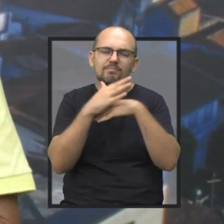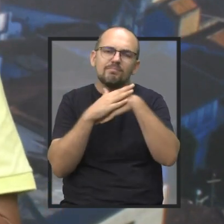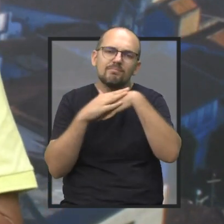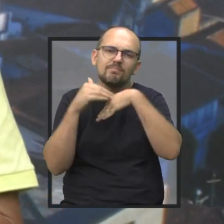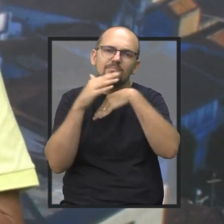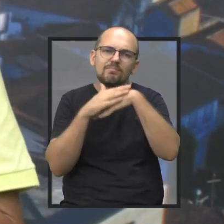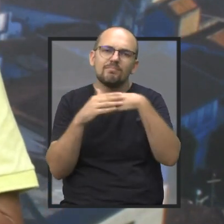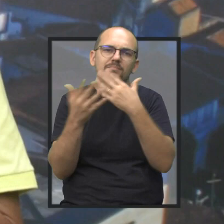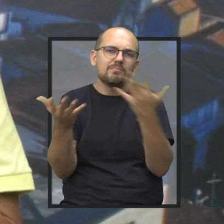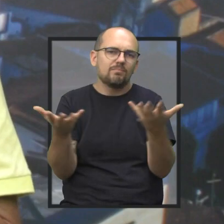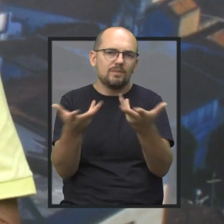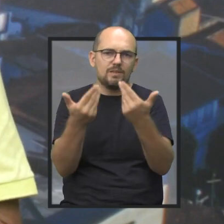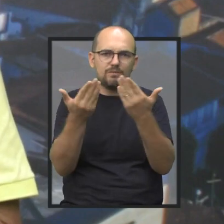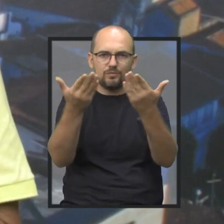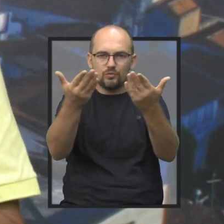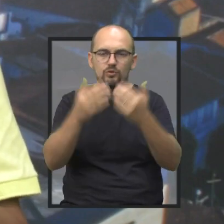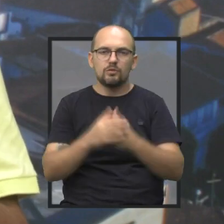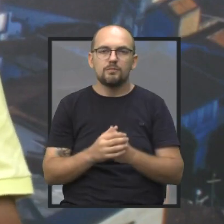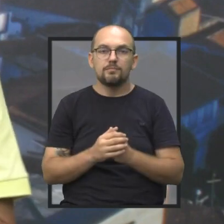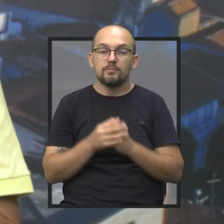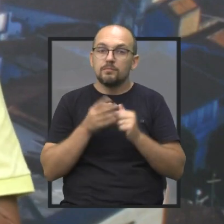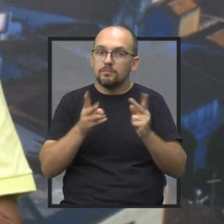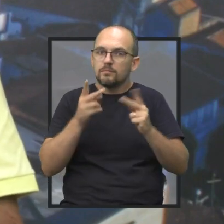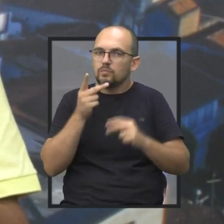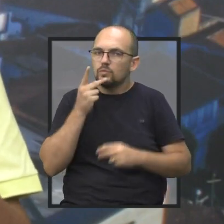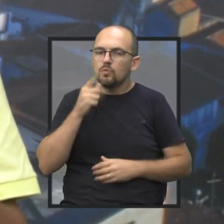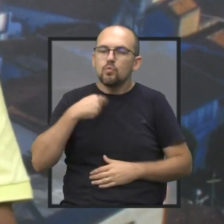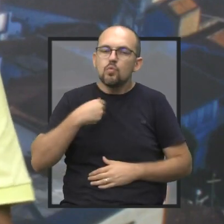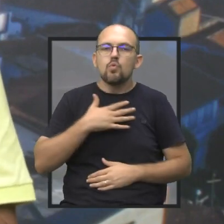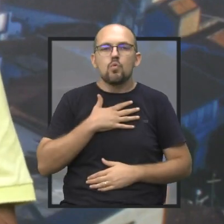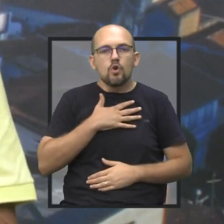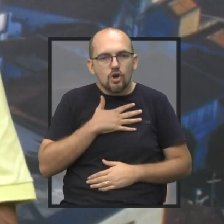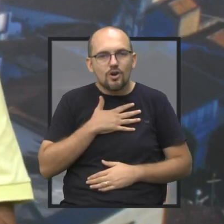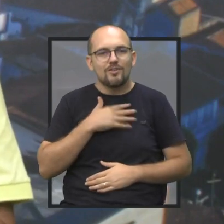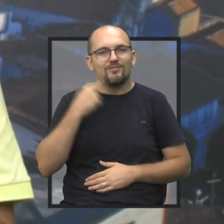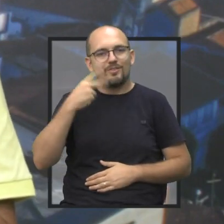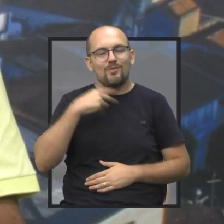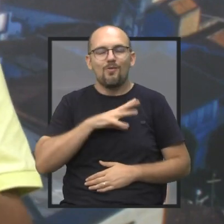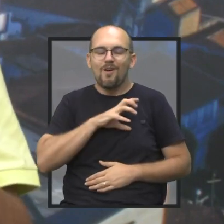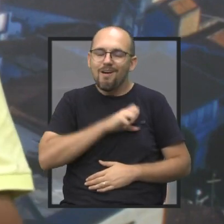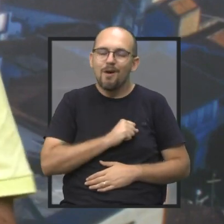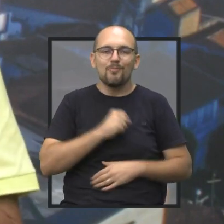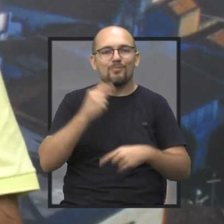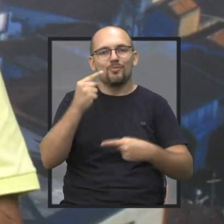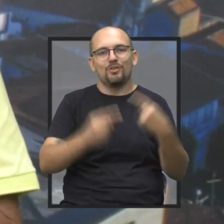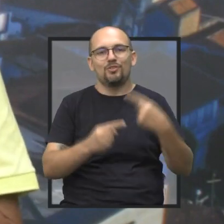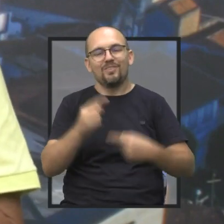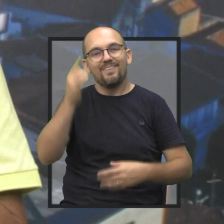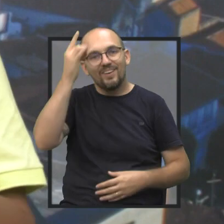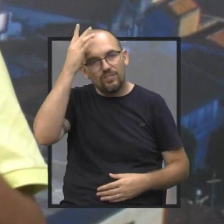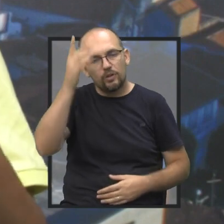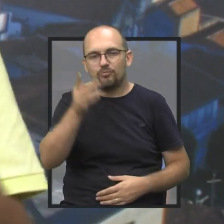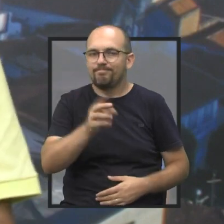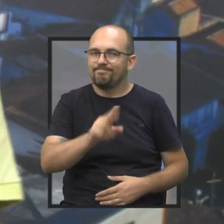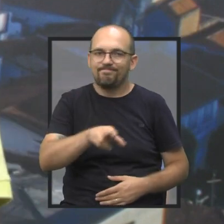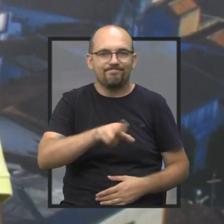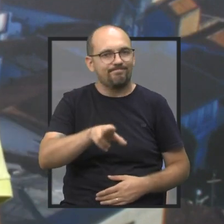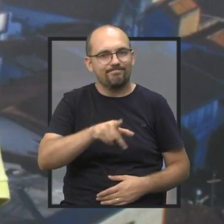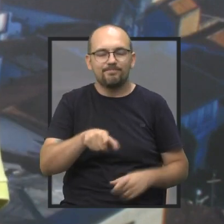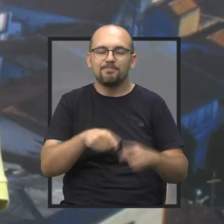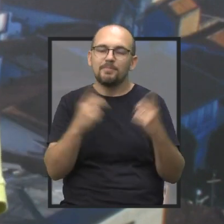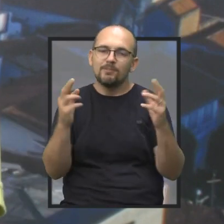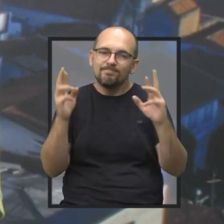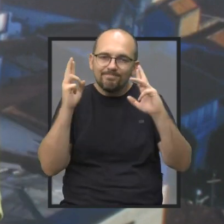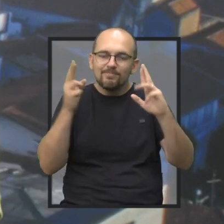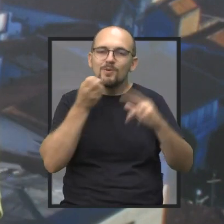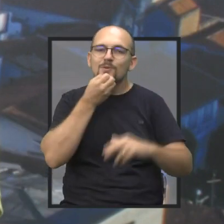maravilhoso. Sempre comento, gosto desse vereador, amo ser político. Não é fácil. Mas um bom final